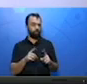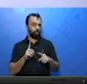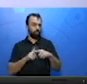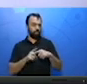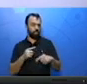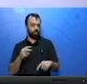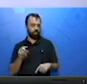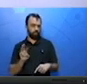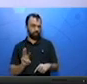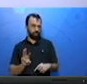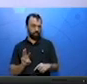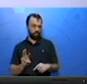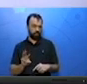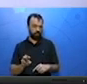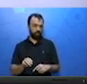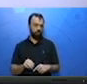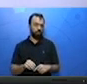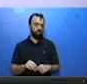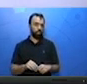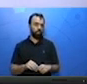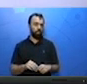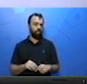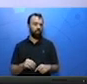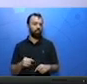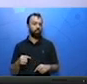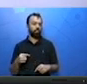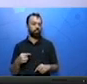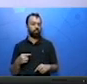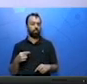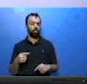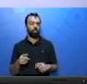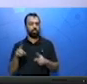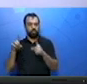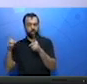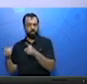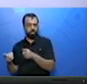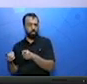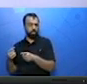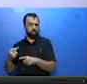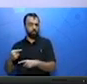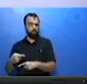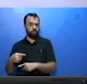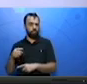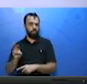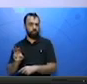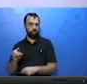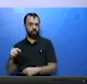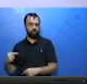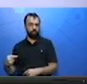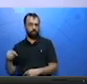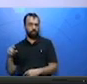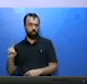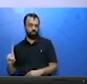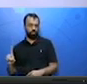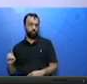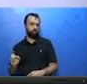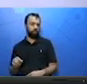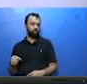eu devo 3 e gasto 1. Então tem duas dívidas, vou dever 4,